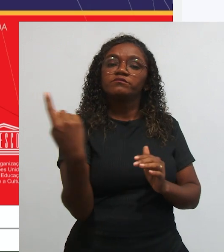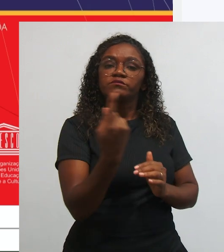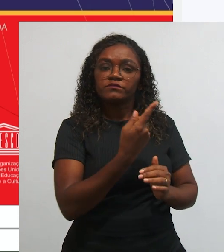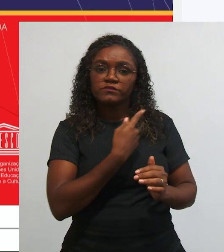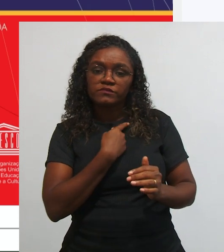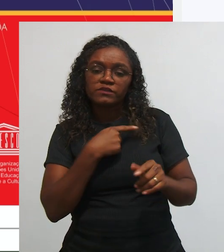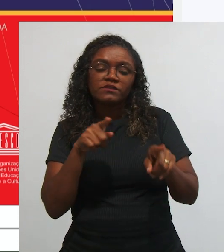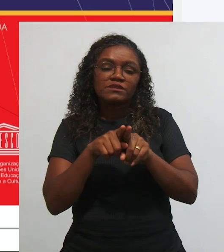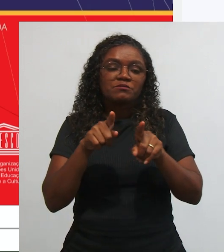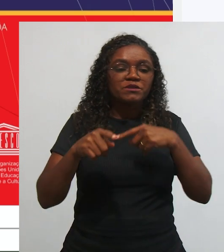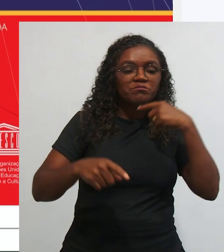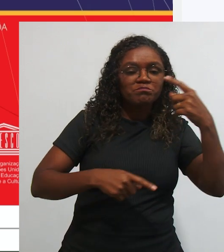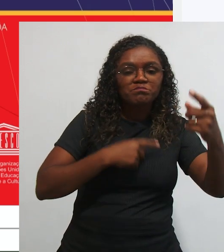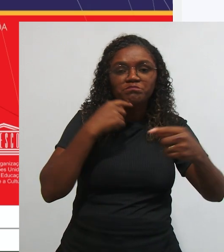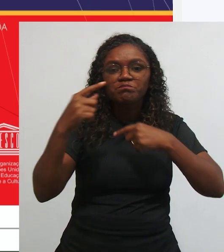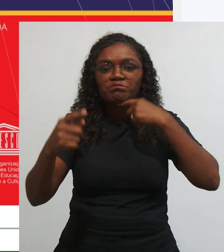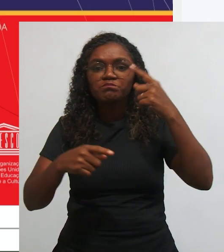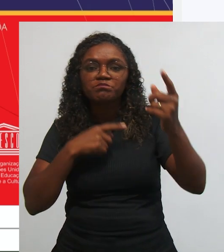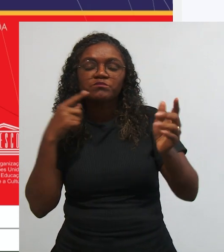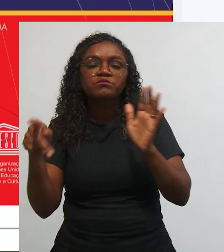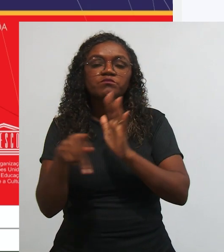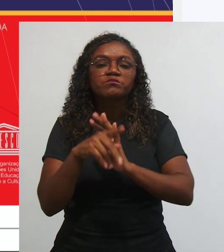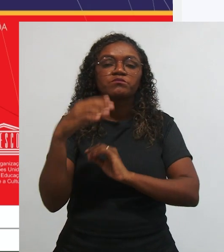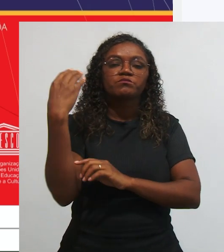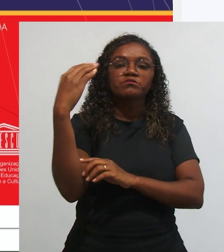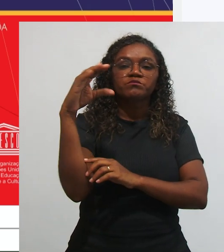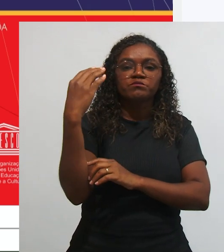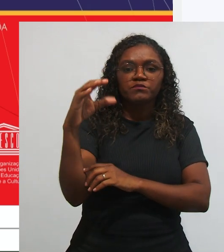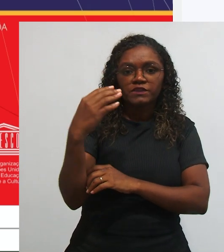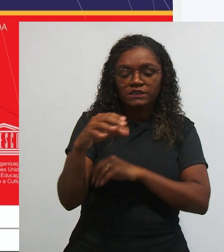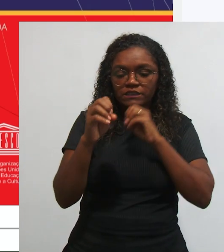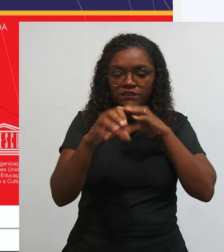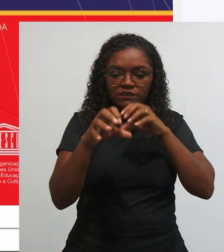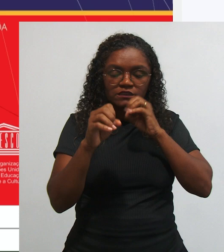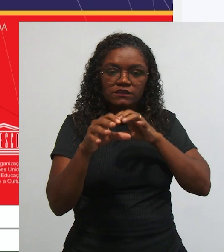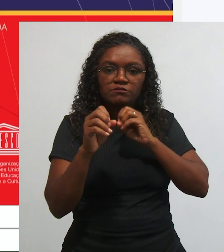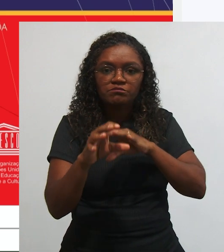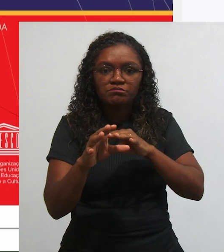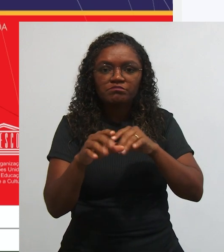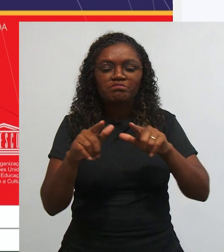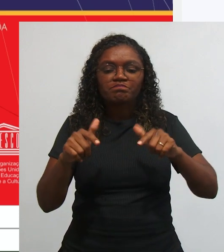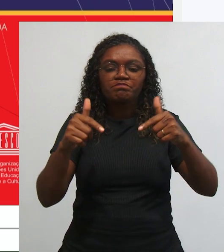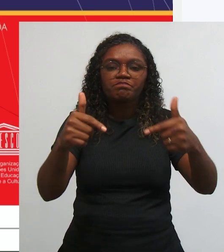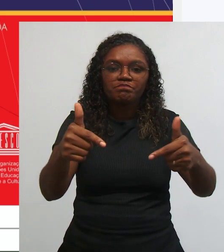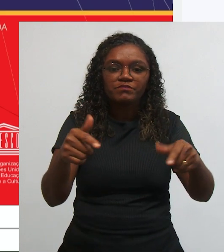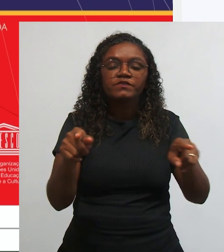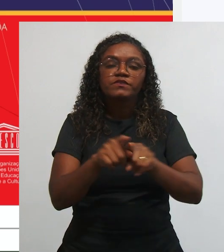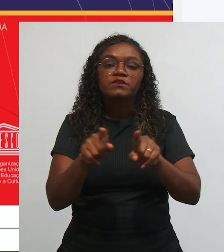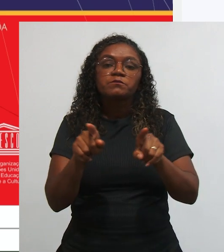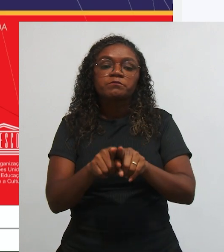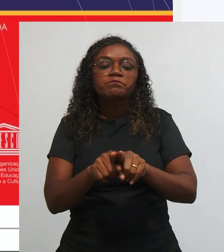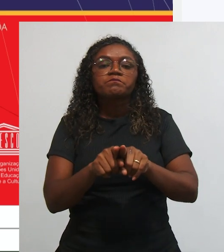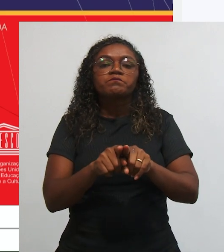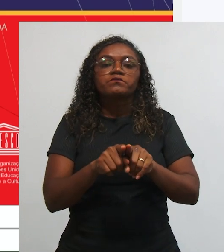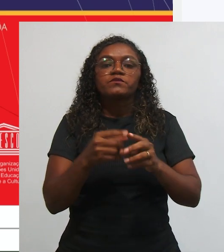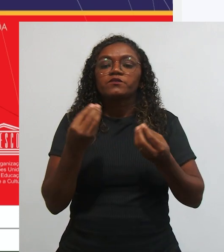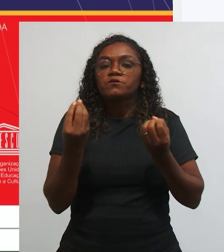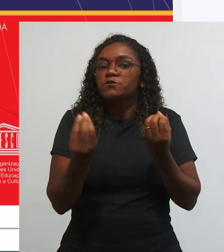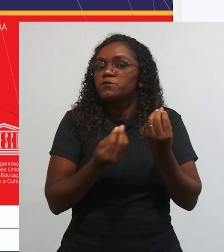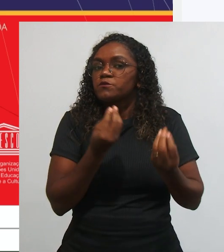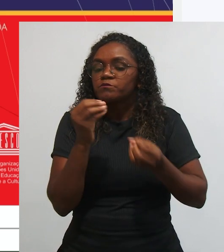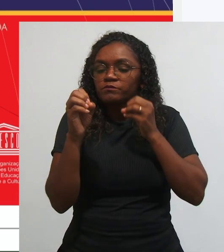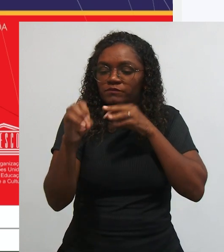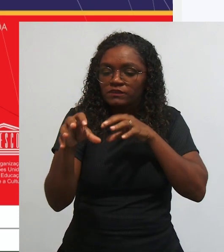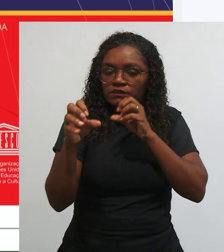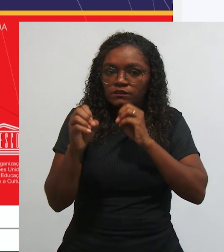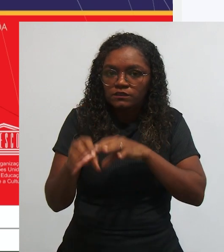as incertezas que a ciência e o ensinar enfrentam e ensinar para a compreensão a